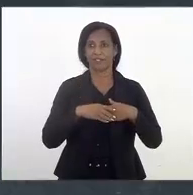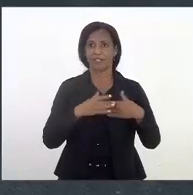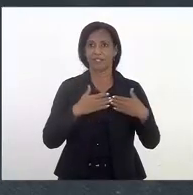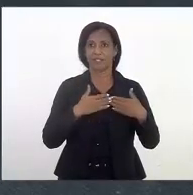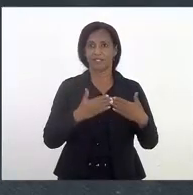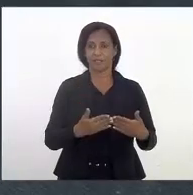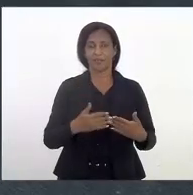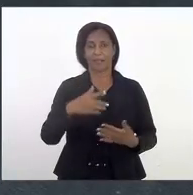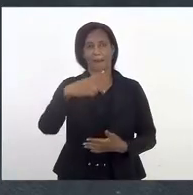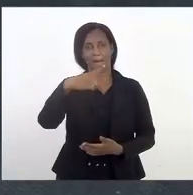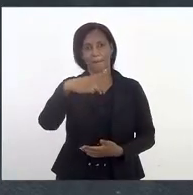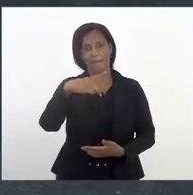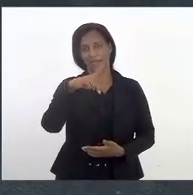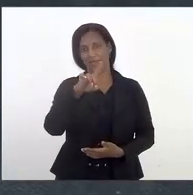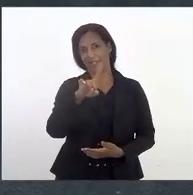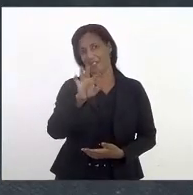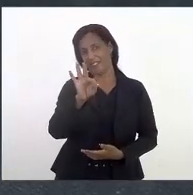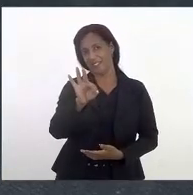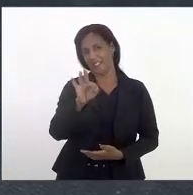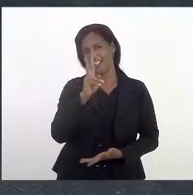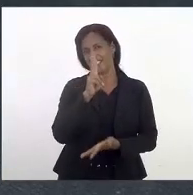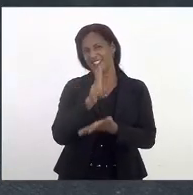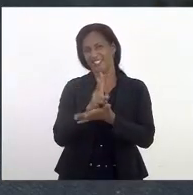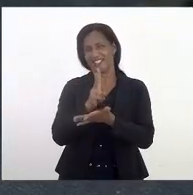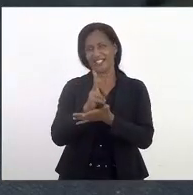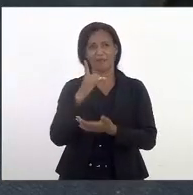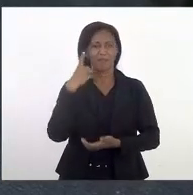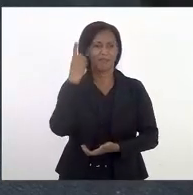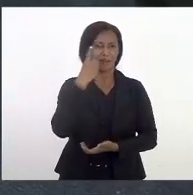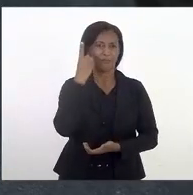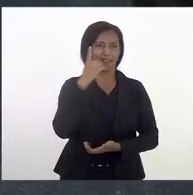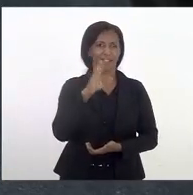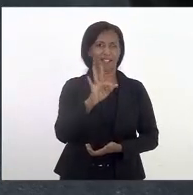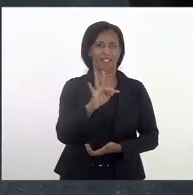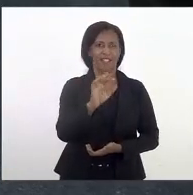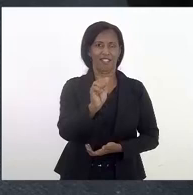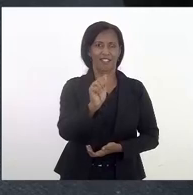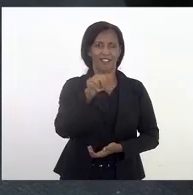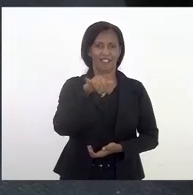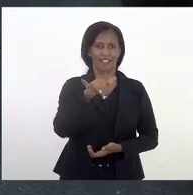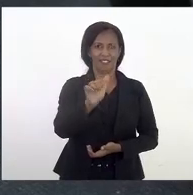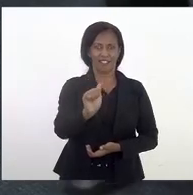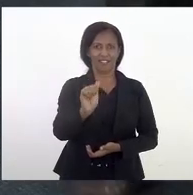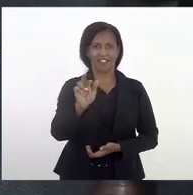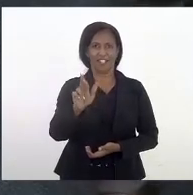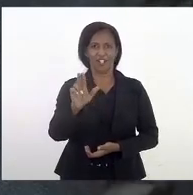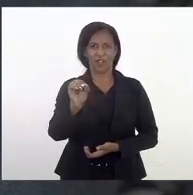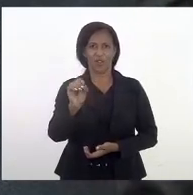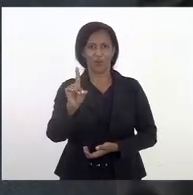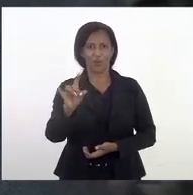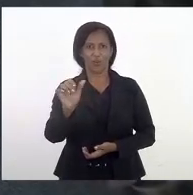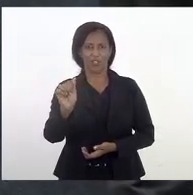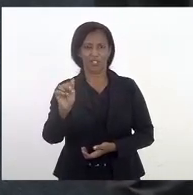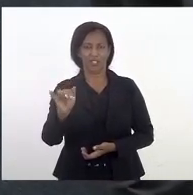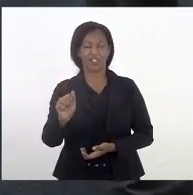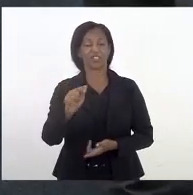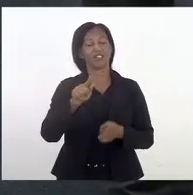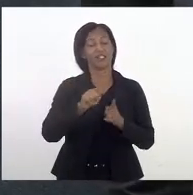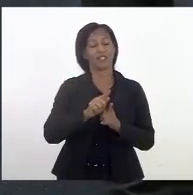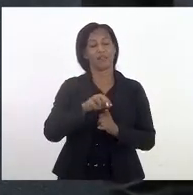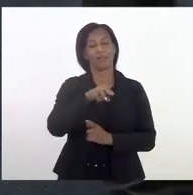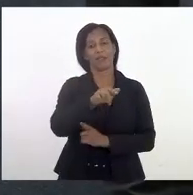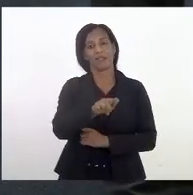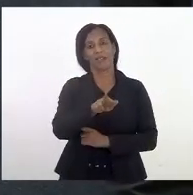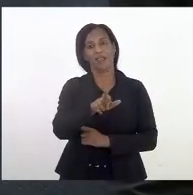companheira do PDT à sempre deputada Tânia Rodrigues e também a queridíssima deputada graça Matos